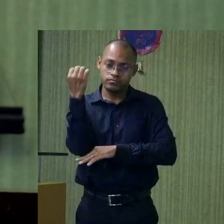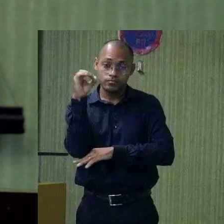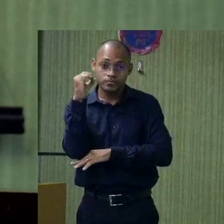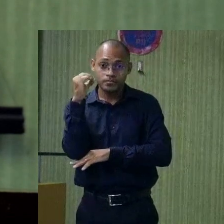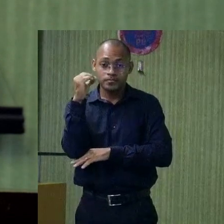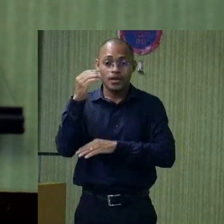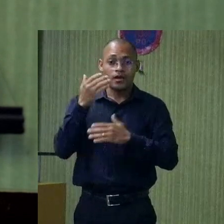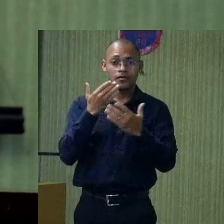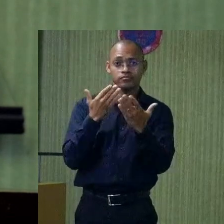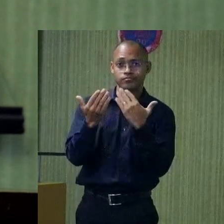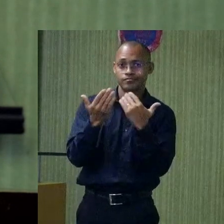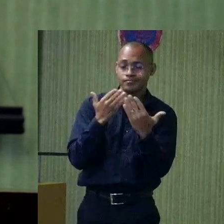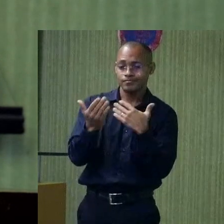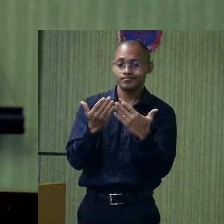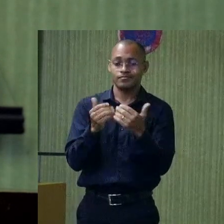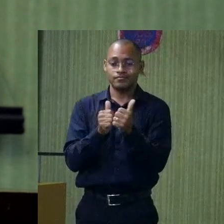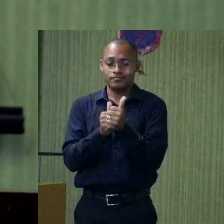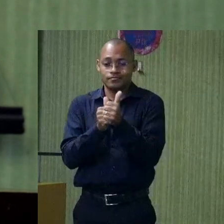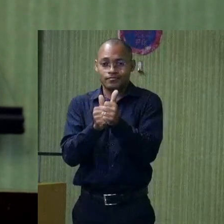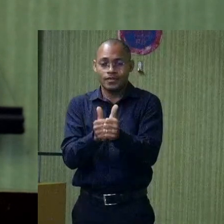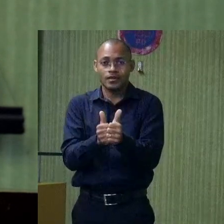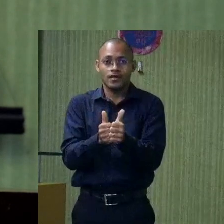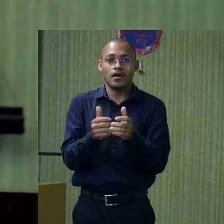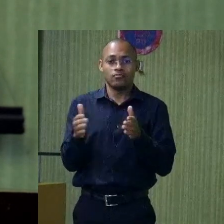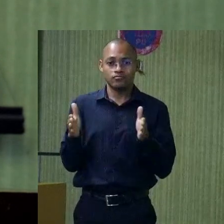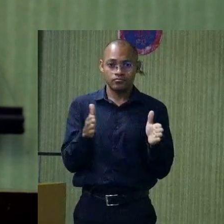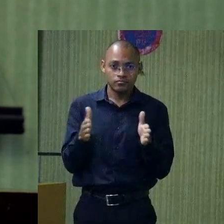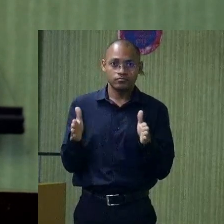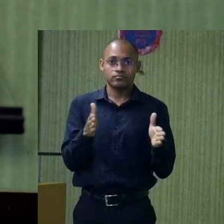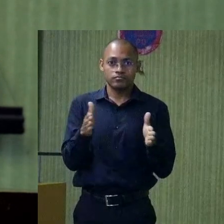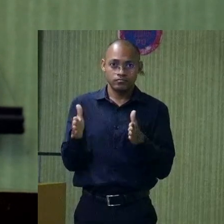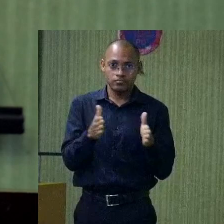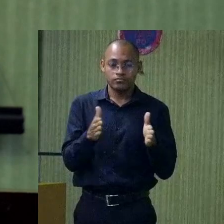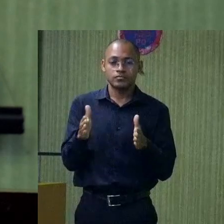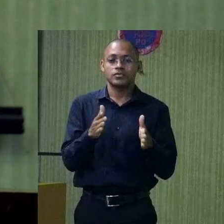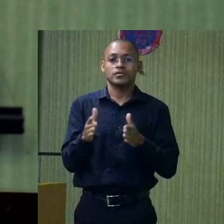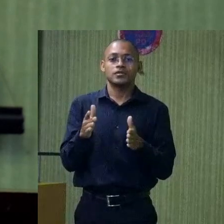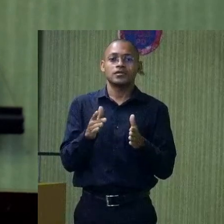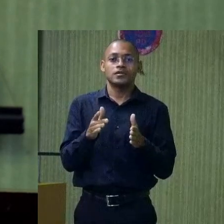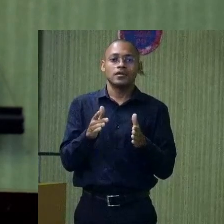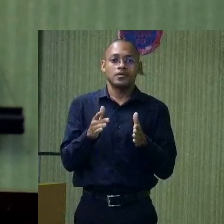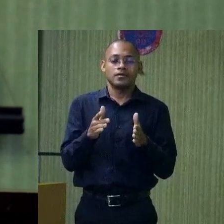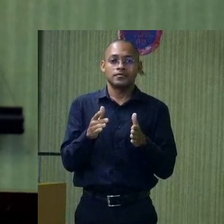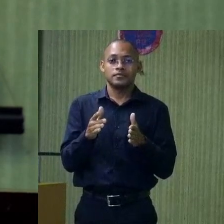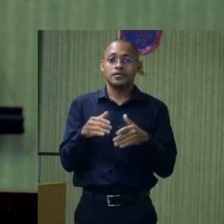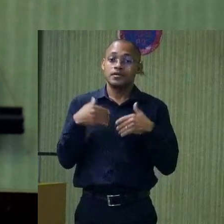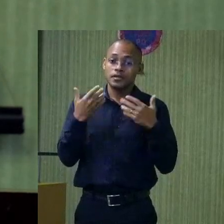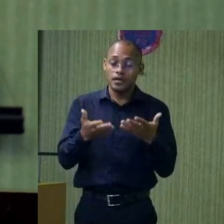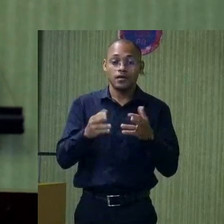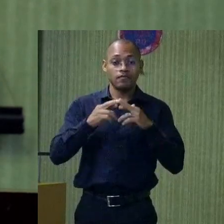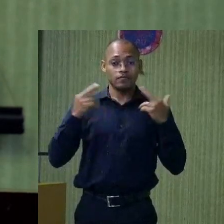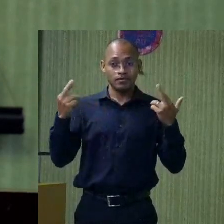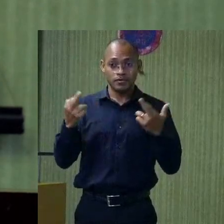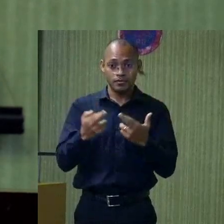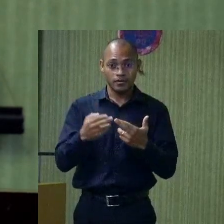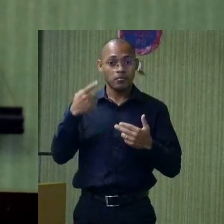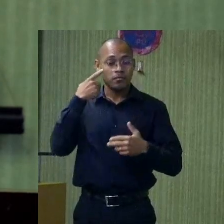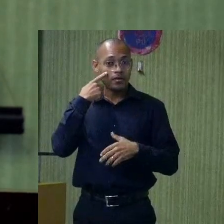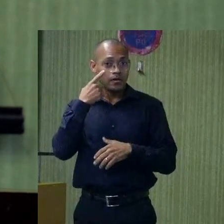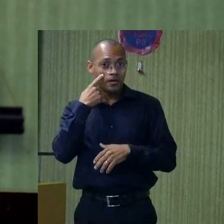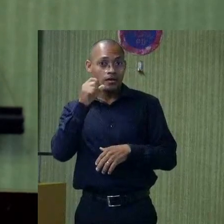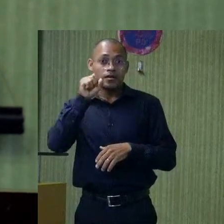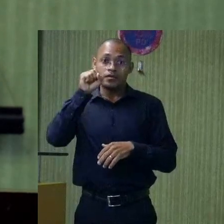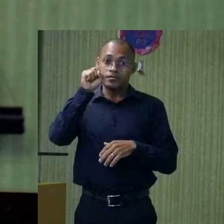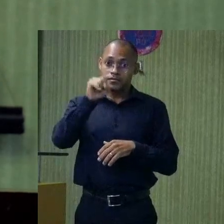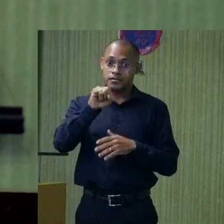de acompanhamento periódico em datas próximas assim para ver se aquilo que está sendo previsto